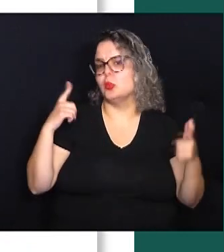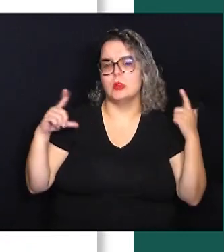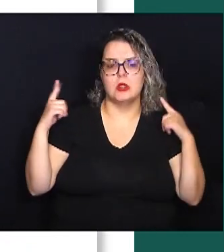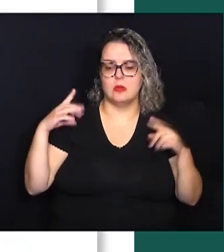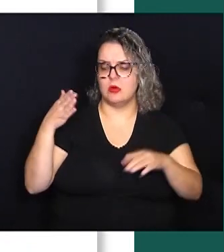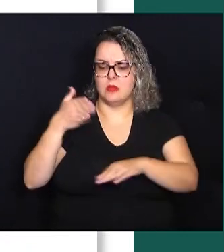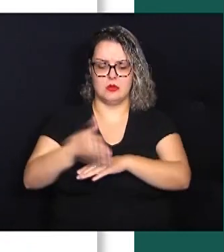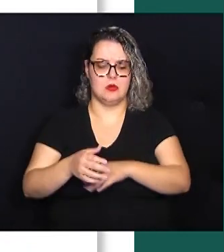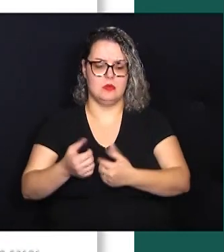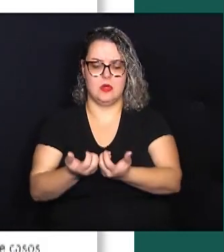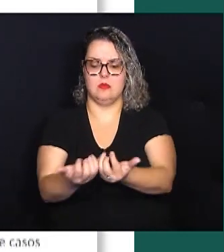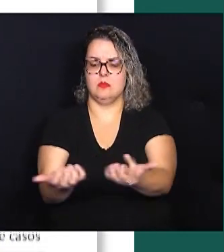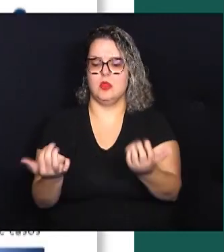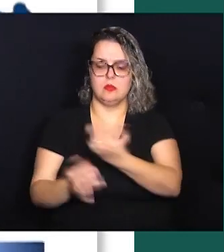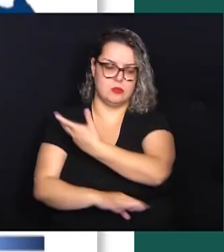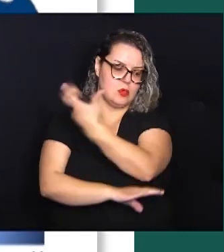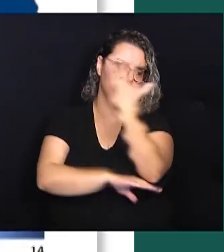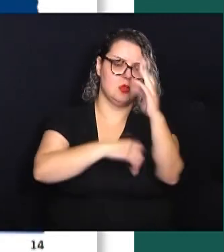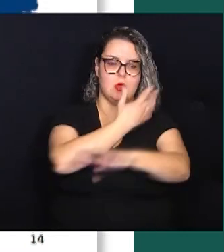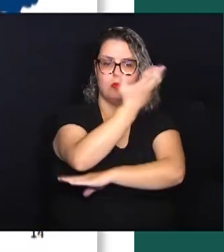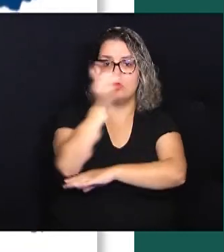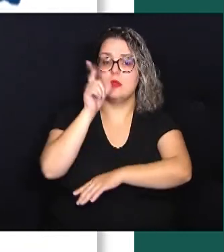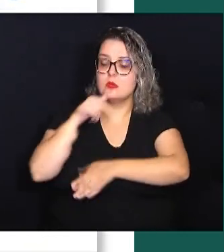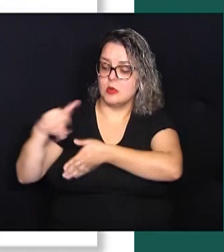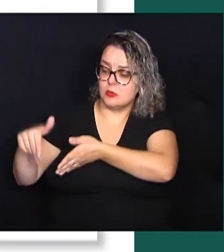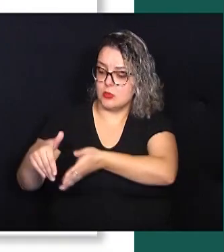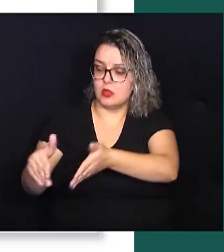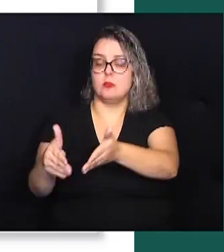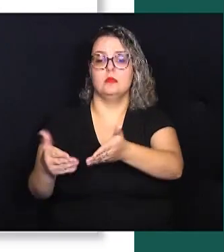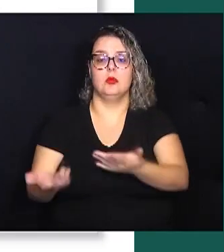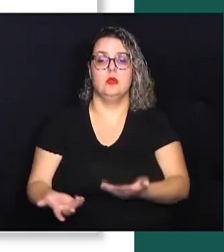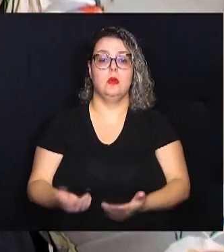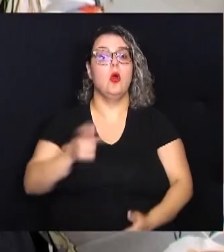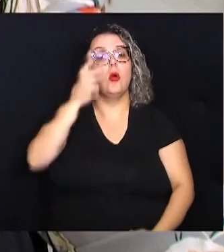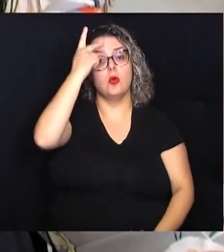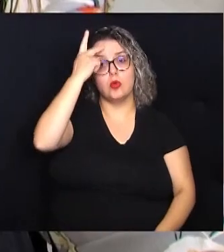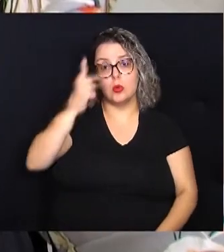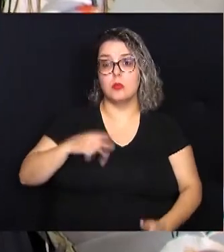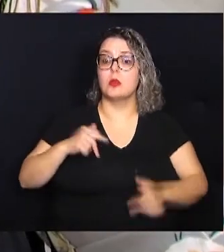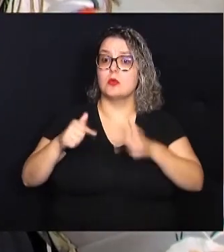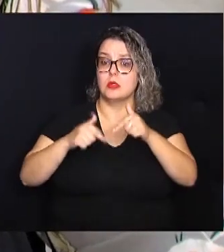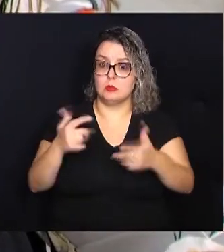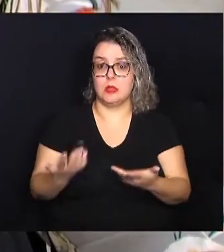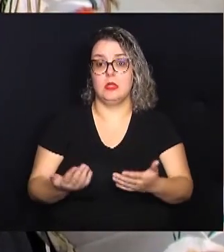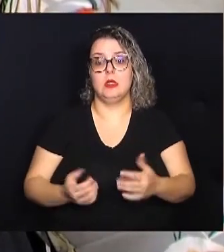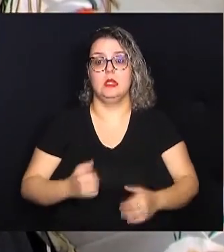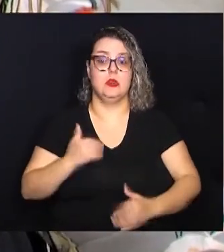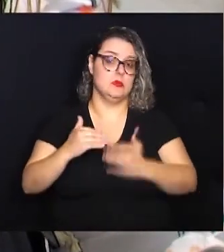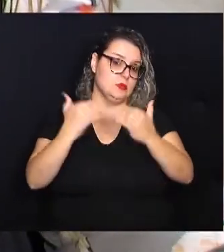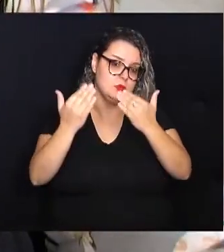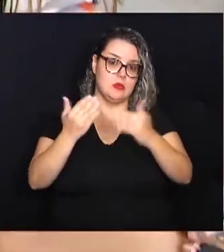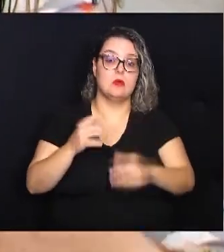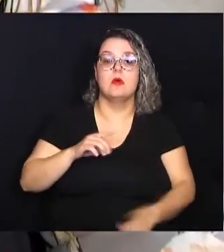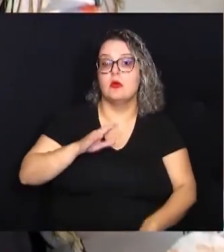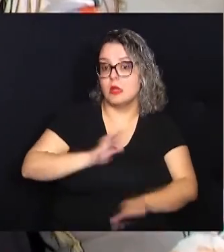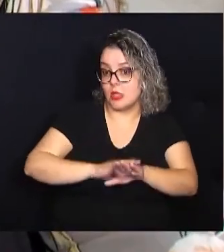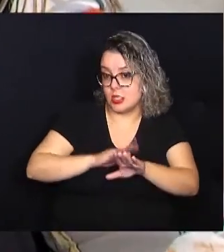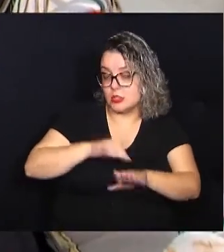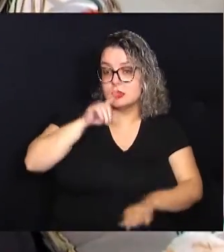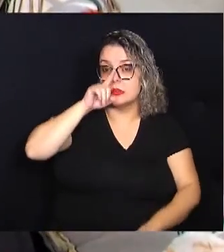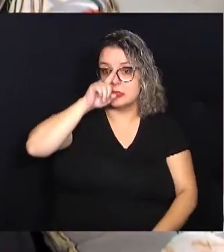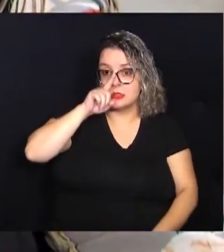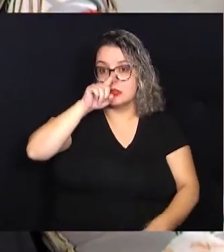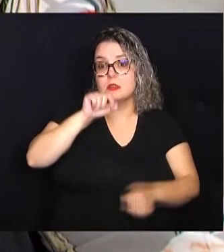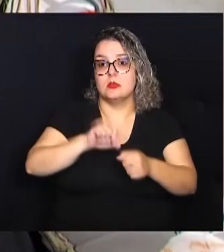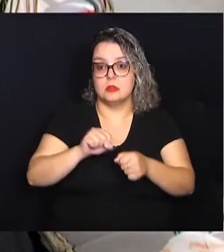área de mata, área de rio, né, e se expôs, ou no próprio trabalho, então desenvolve alguma atividade de risco que faça com